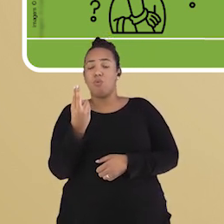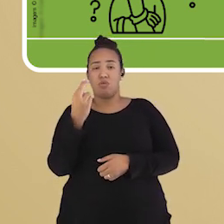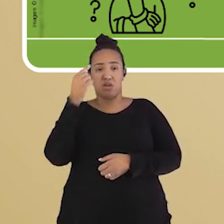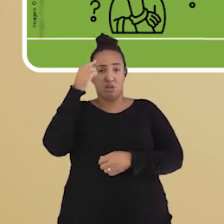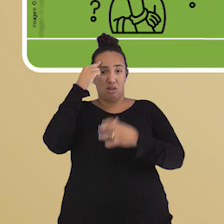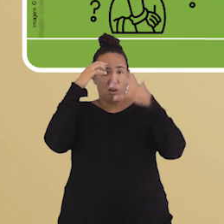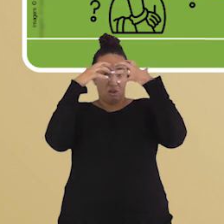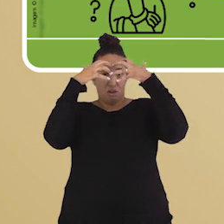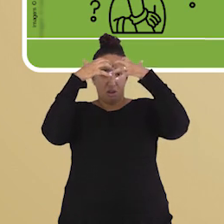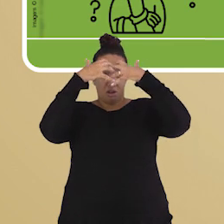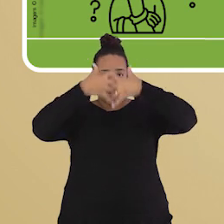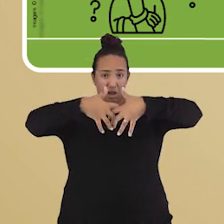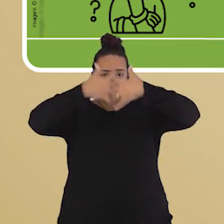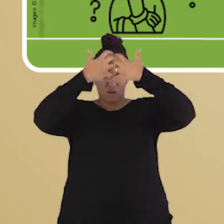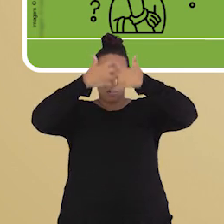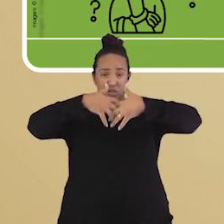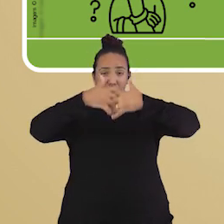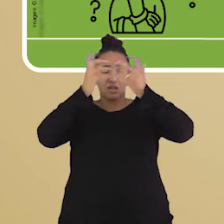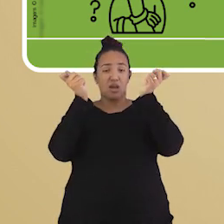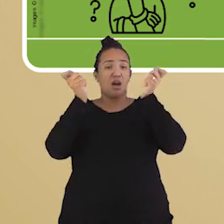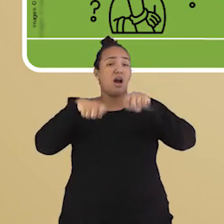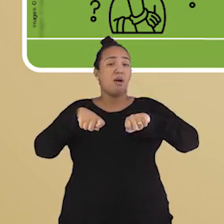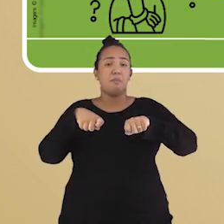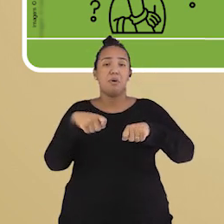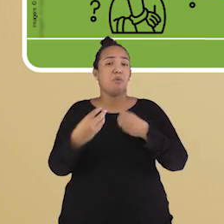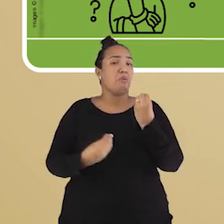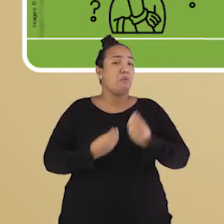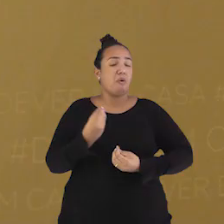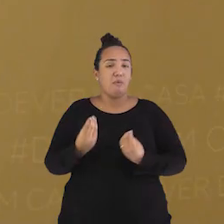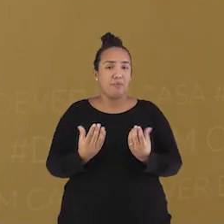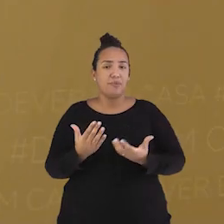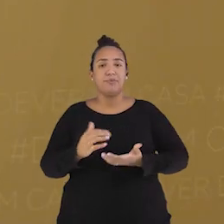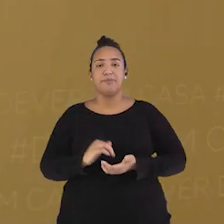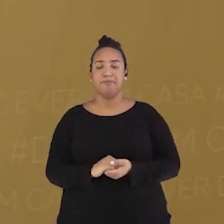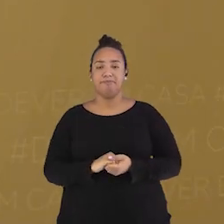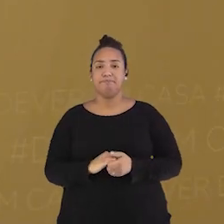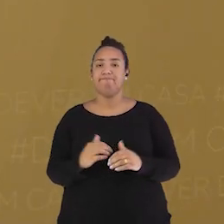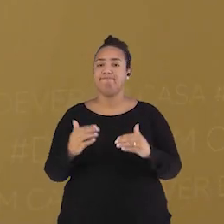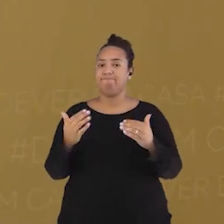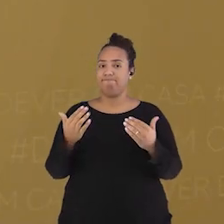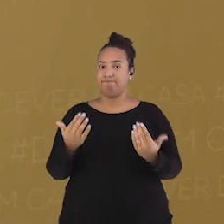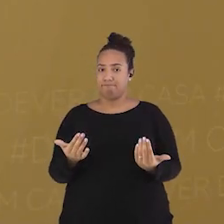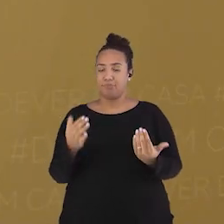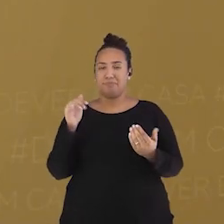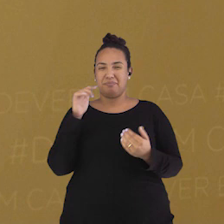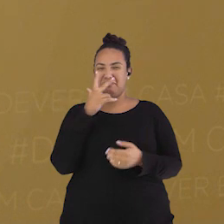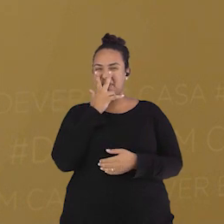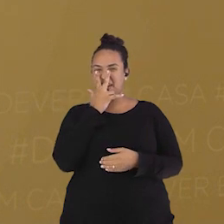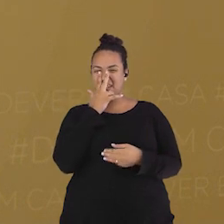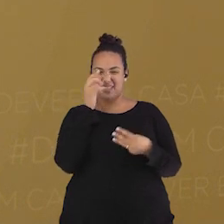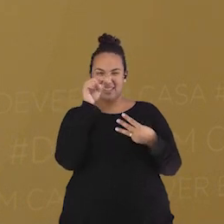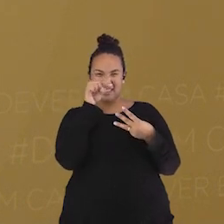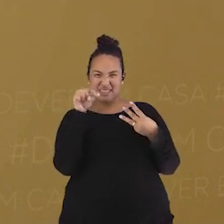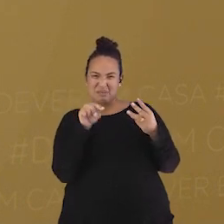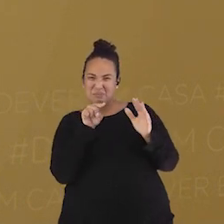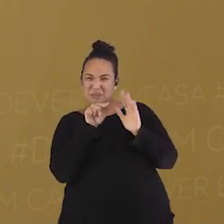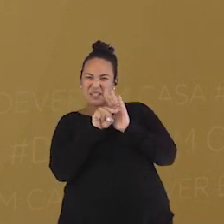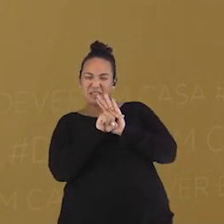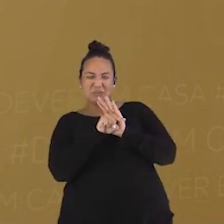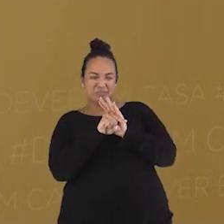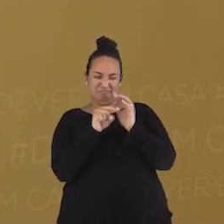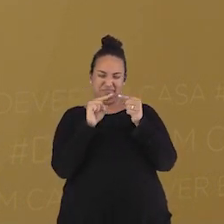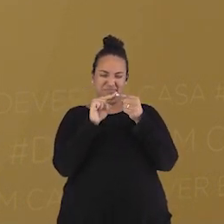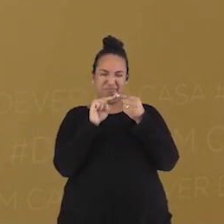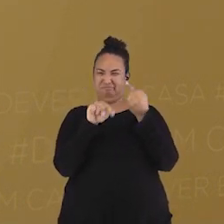significa termos a capacidade de raciocínio? Em um primeiro momento, essas perguntas não parecem